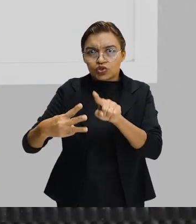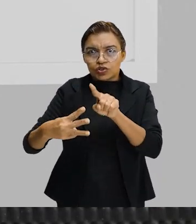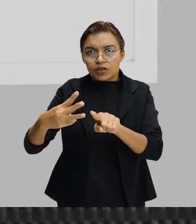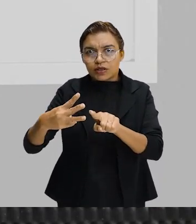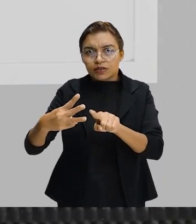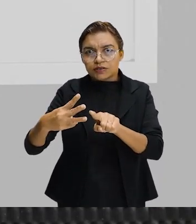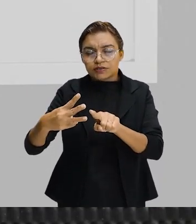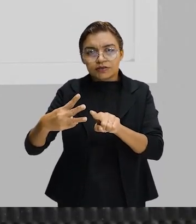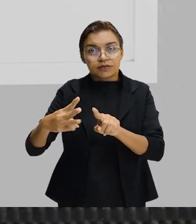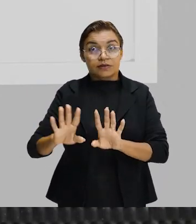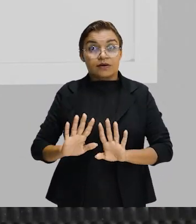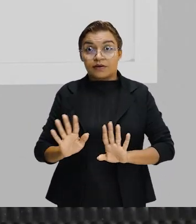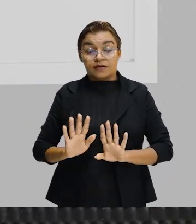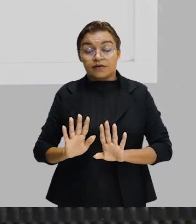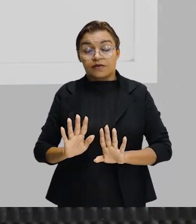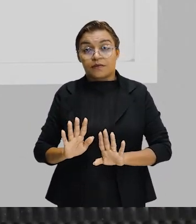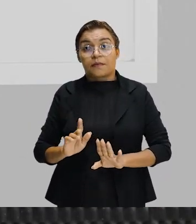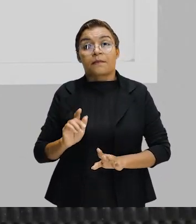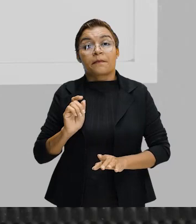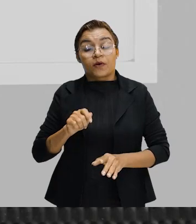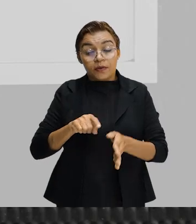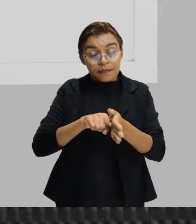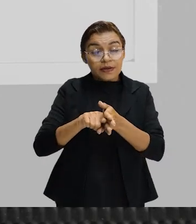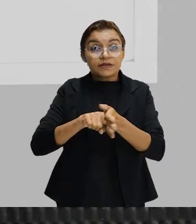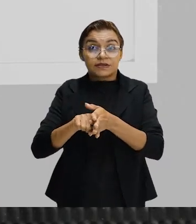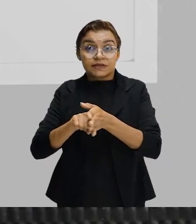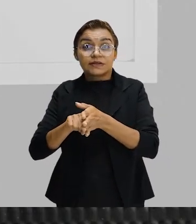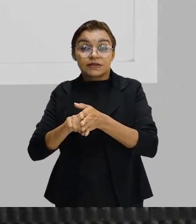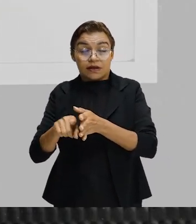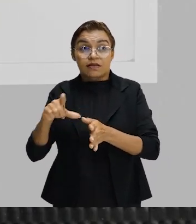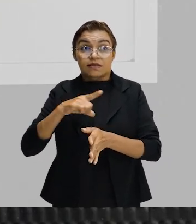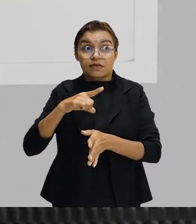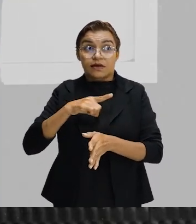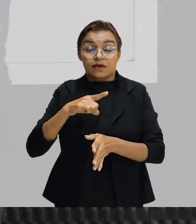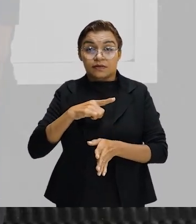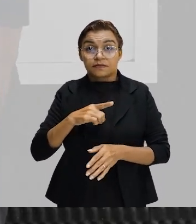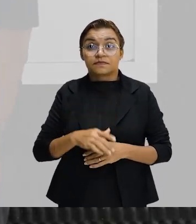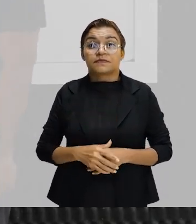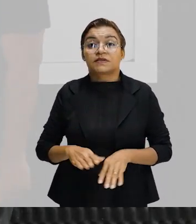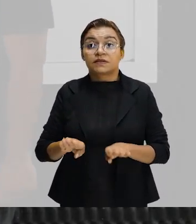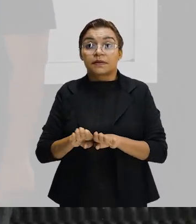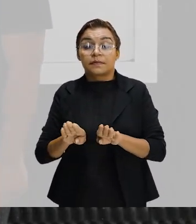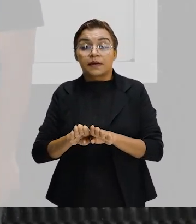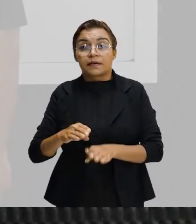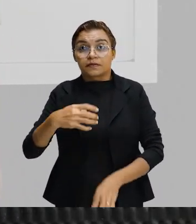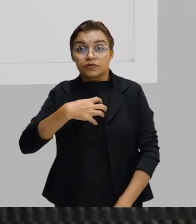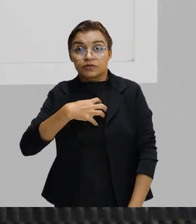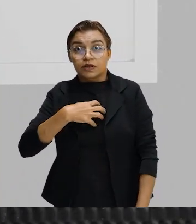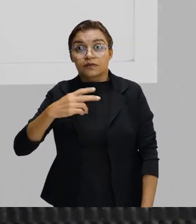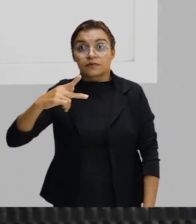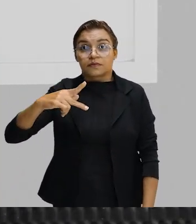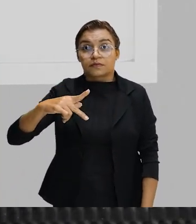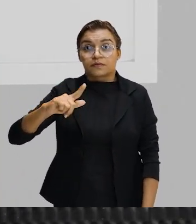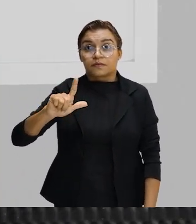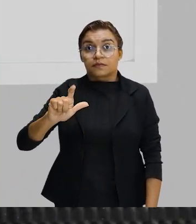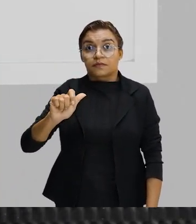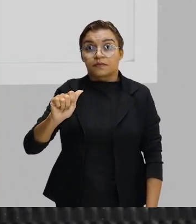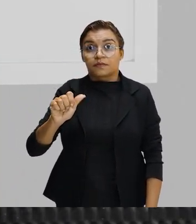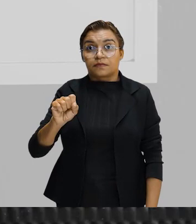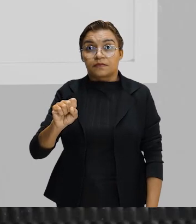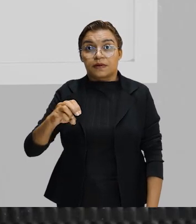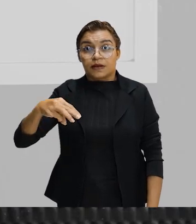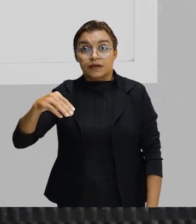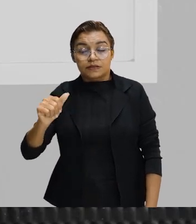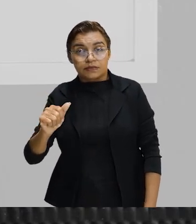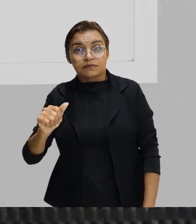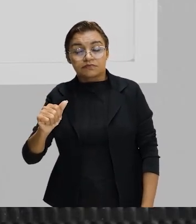três. Você pode encontrar aí, fazendo suas pesquisas, você pode encontrar o estado de plasma, certo? Um exemplo é o